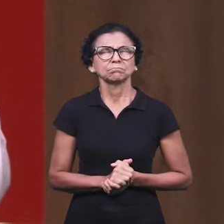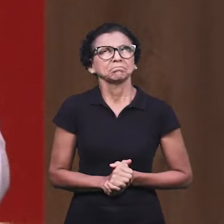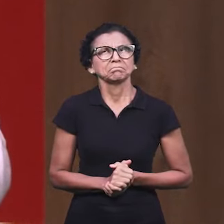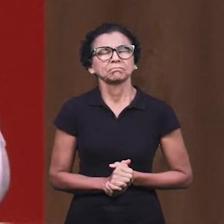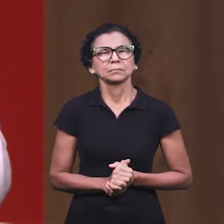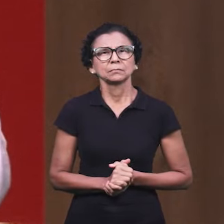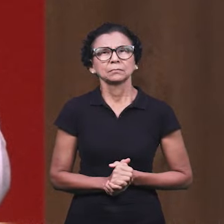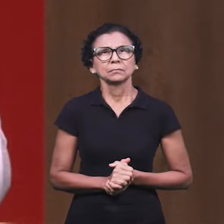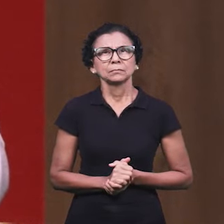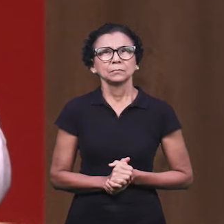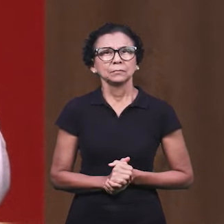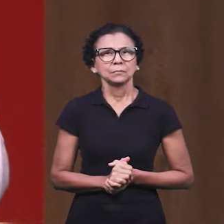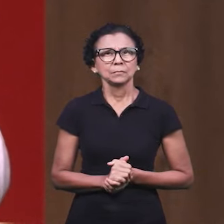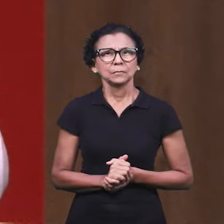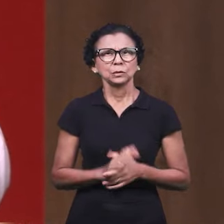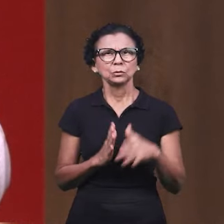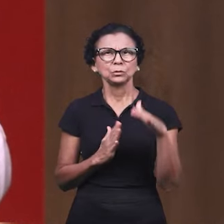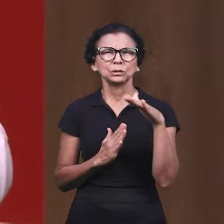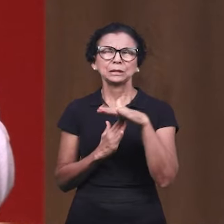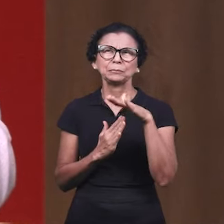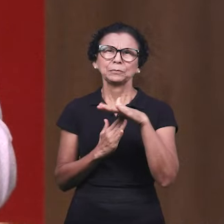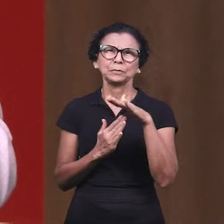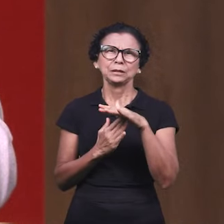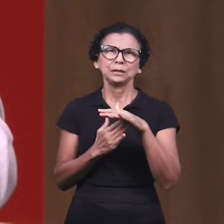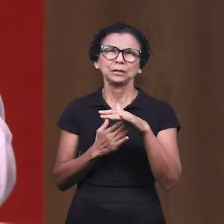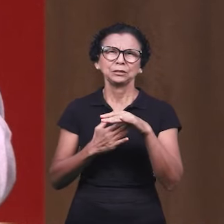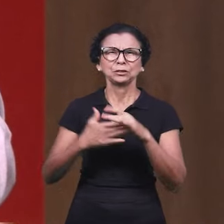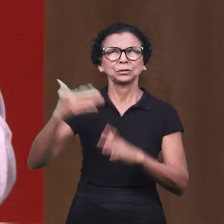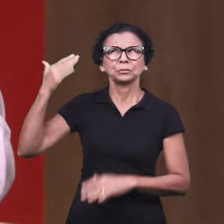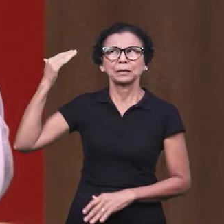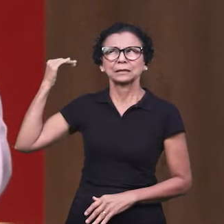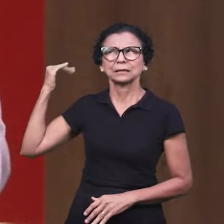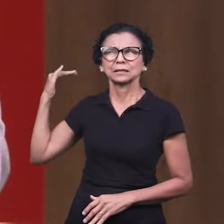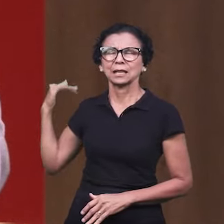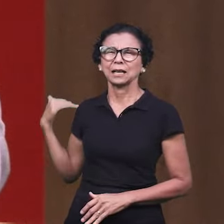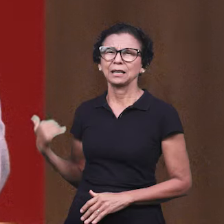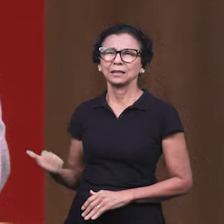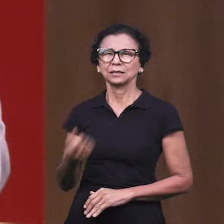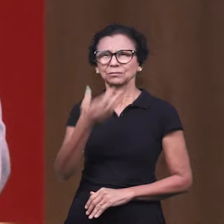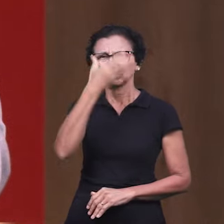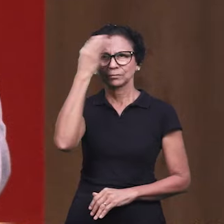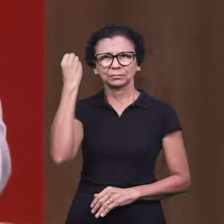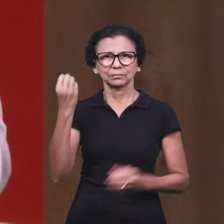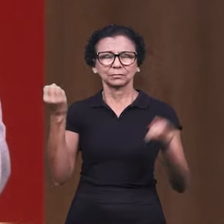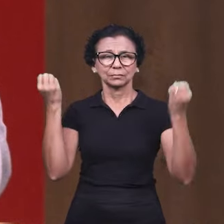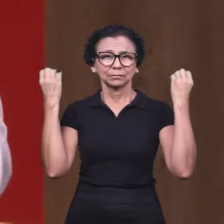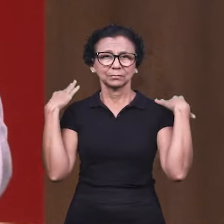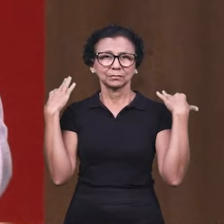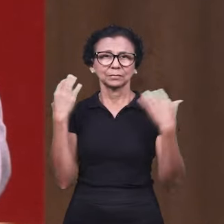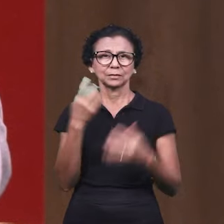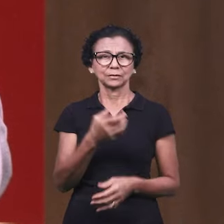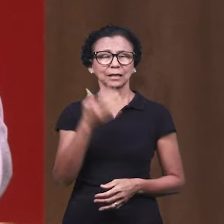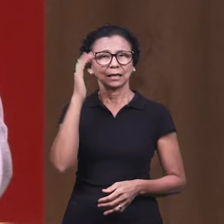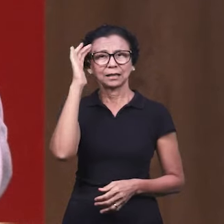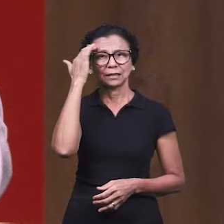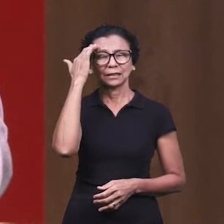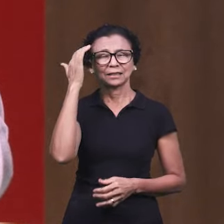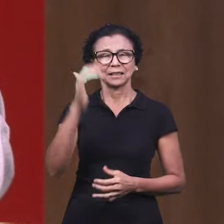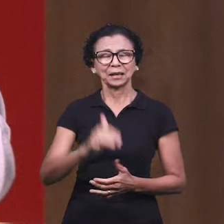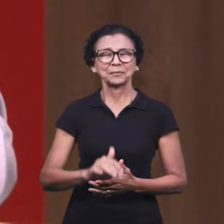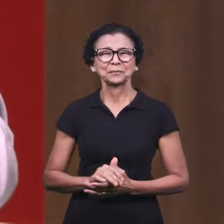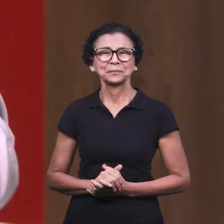da Bíblia diz assim não remova os limites antigos e você vai entender do que se trata isso aqui neste